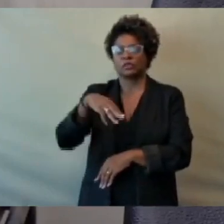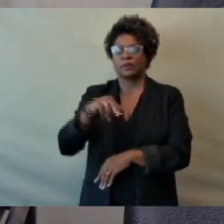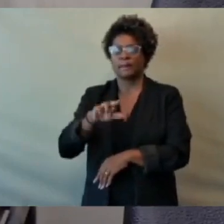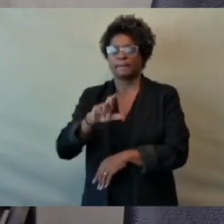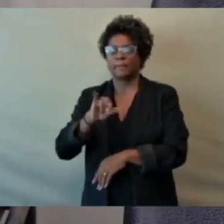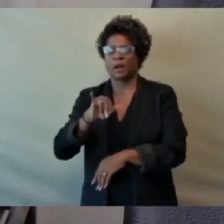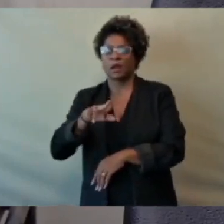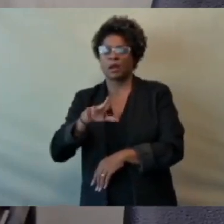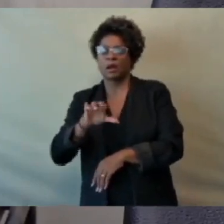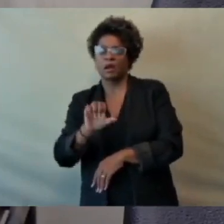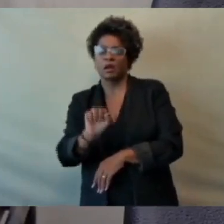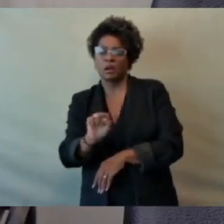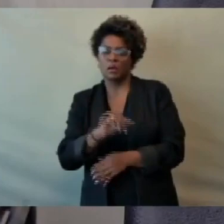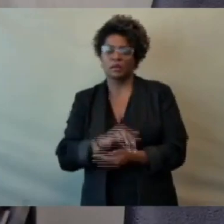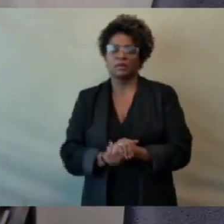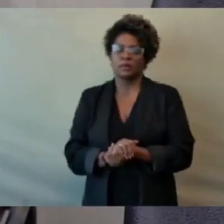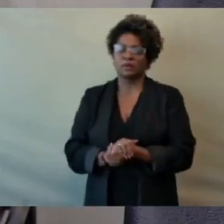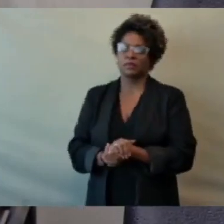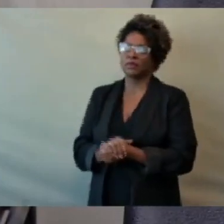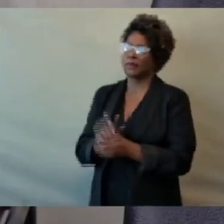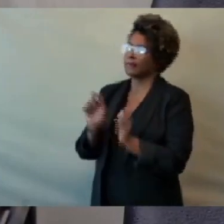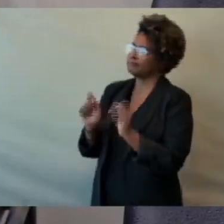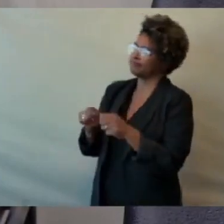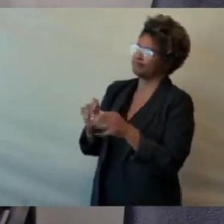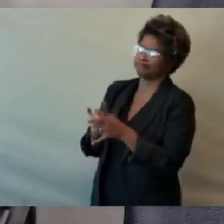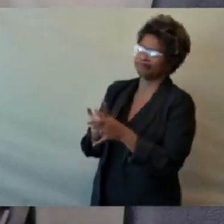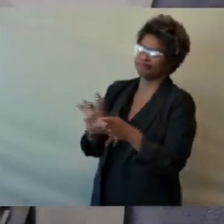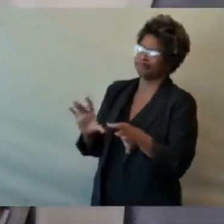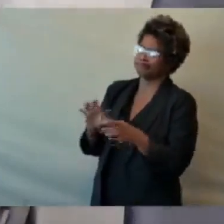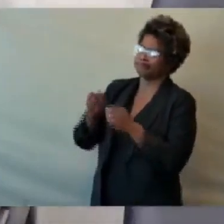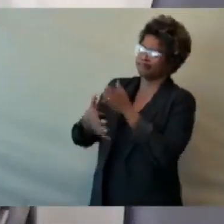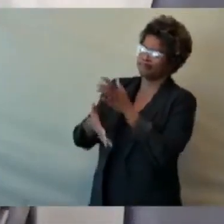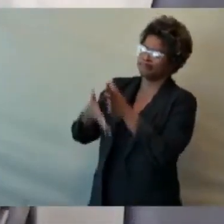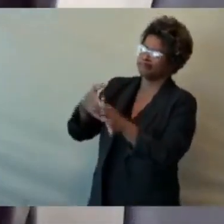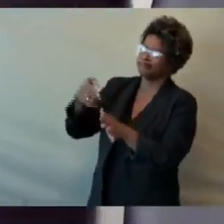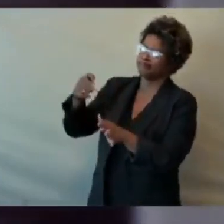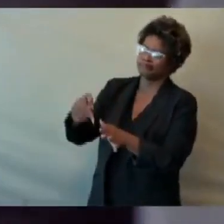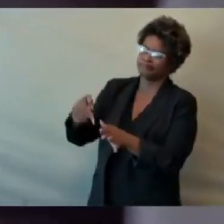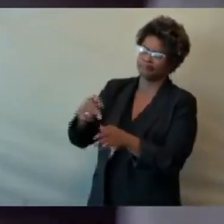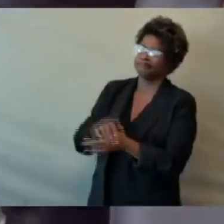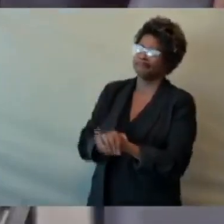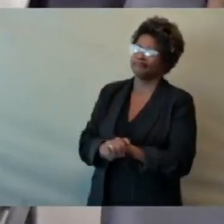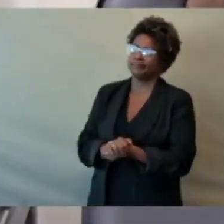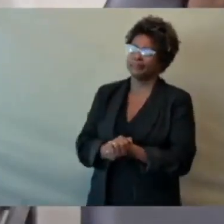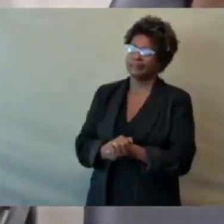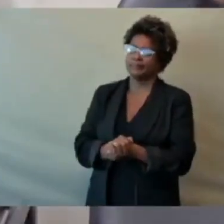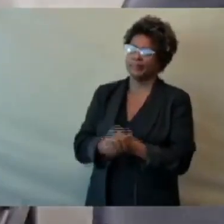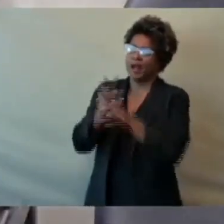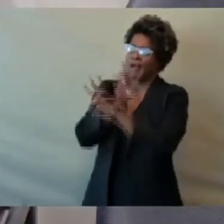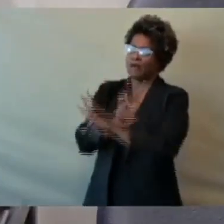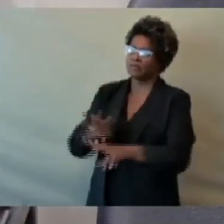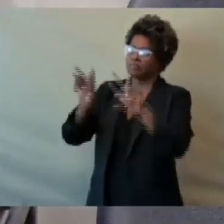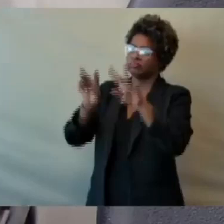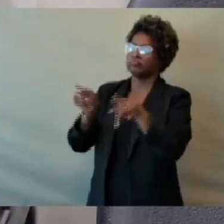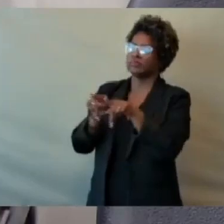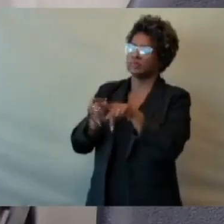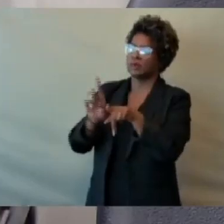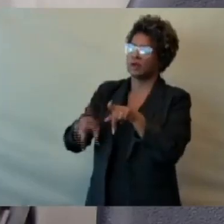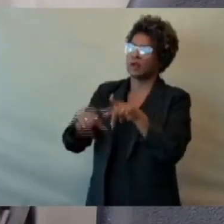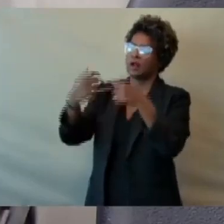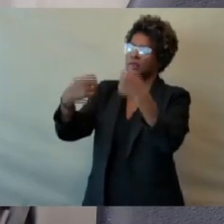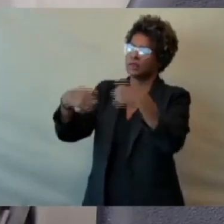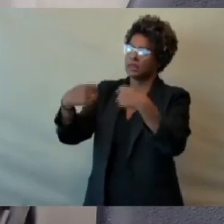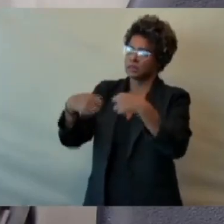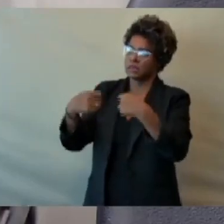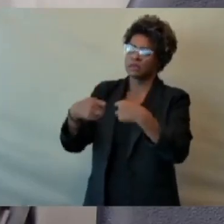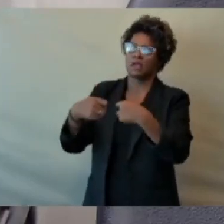fique à vontade para falar o que você pensa, o que você quer falar, a visibilidade que é necessário dar para o